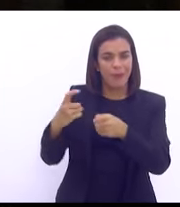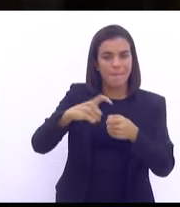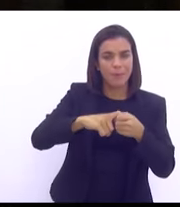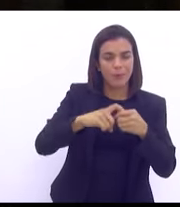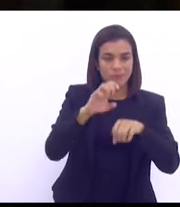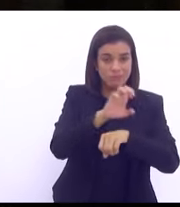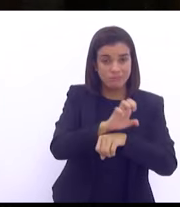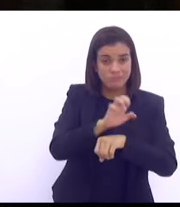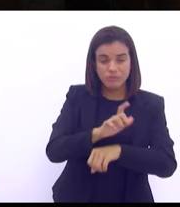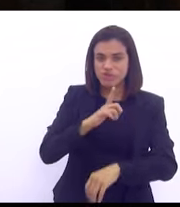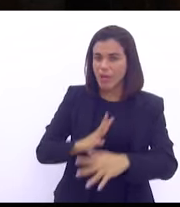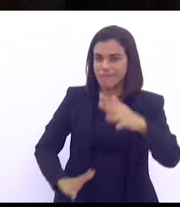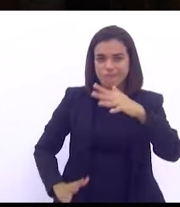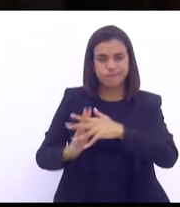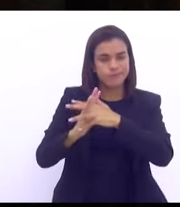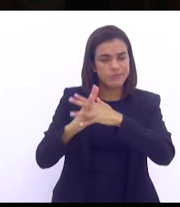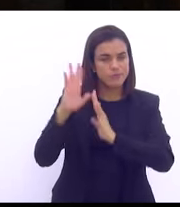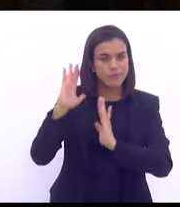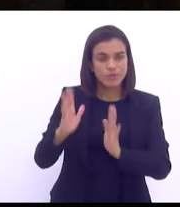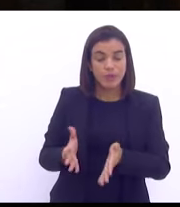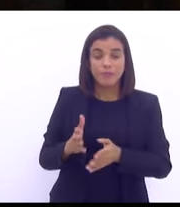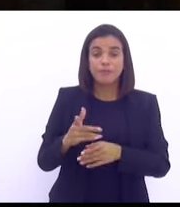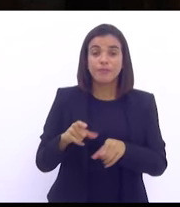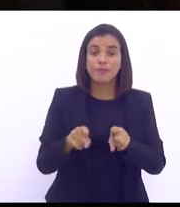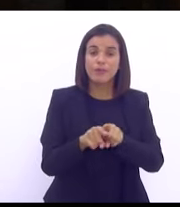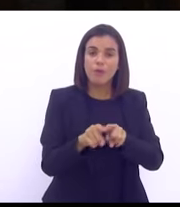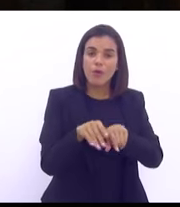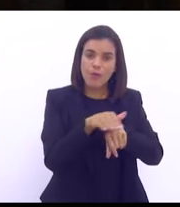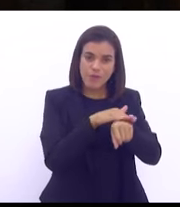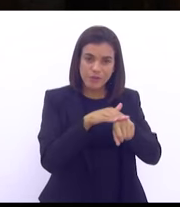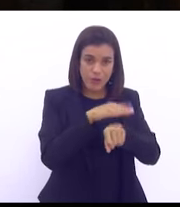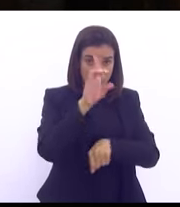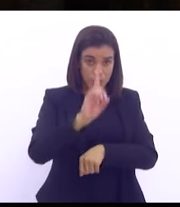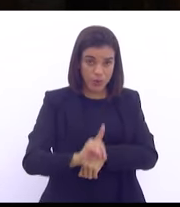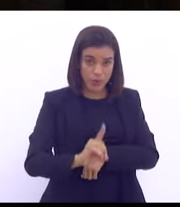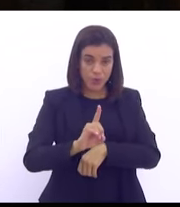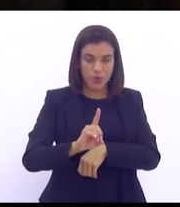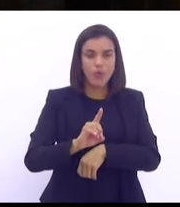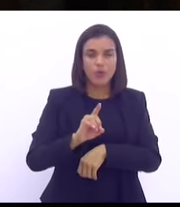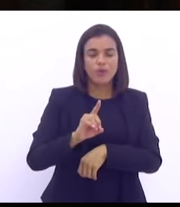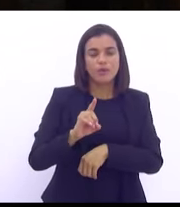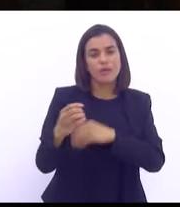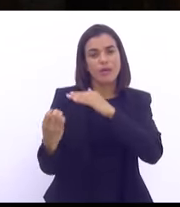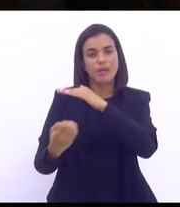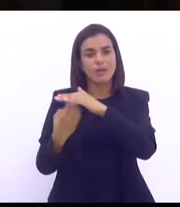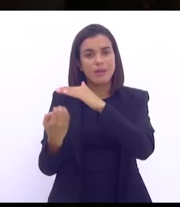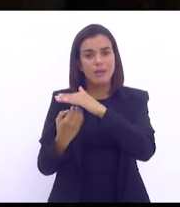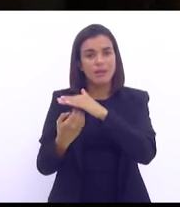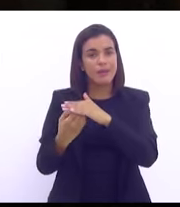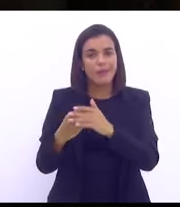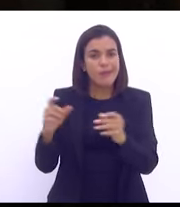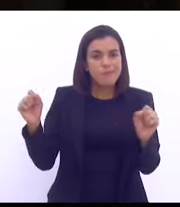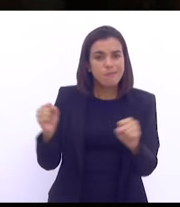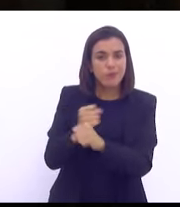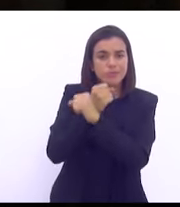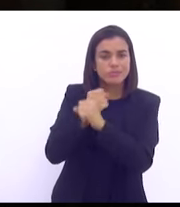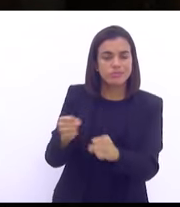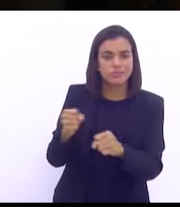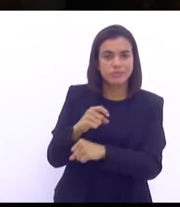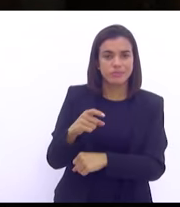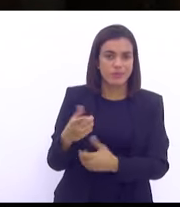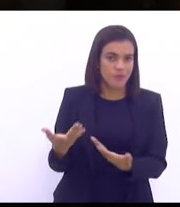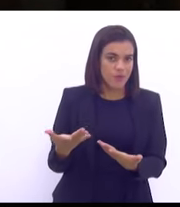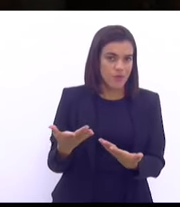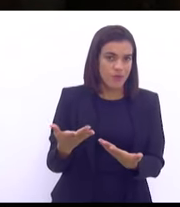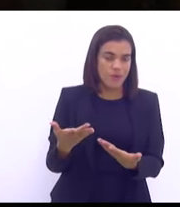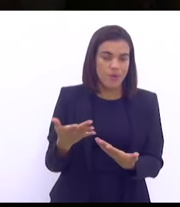no limite. Eu falei, inclusive, com o diretor institucional, que não é mais possível isso.